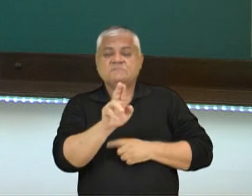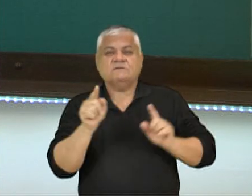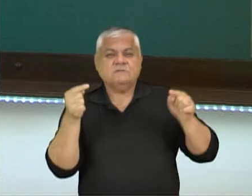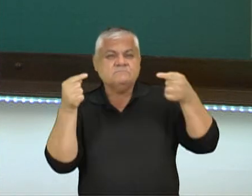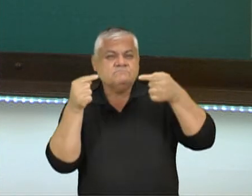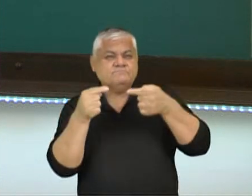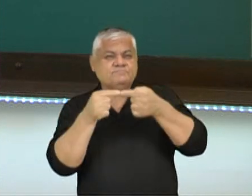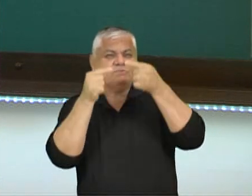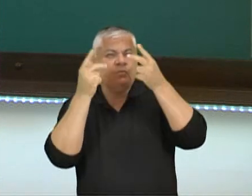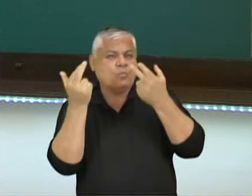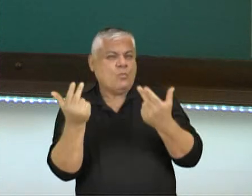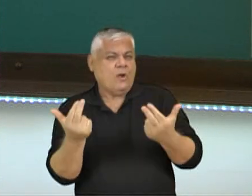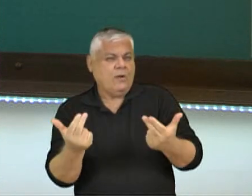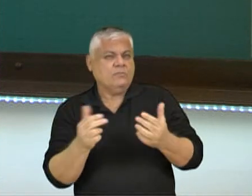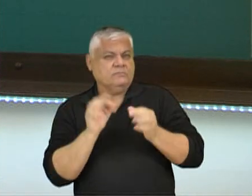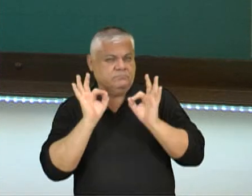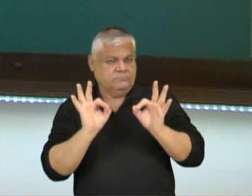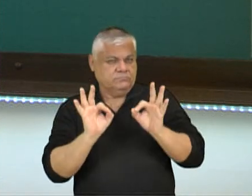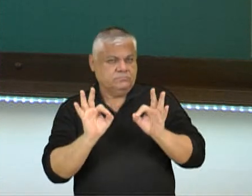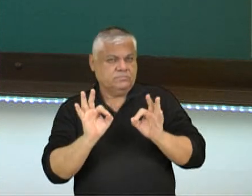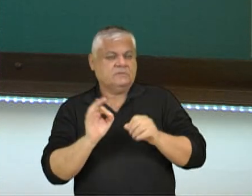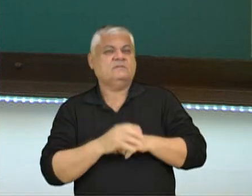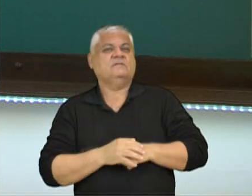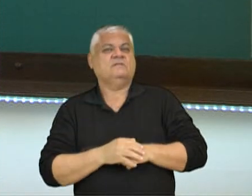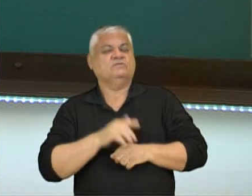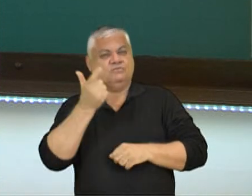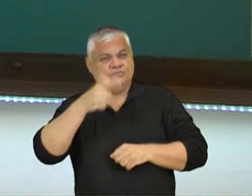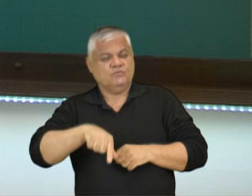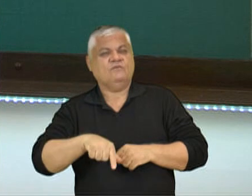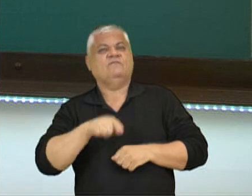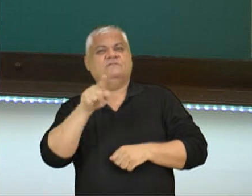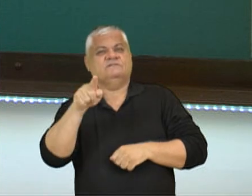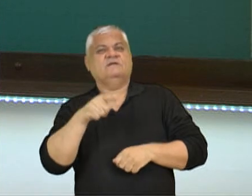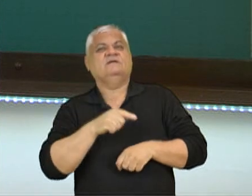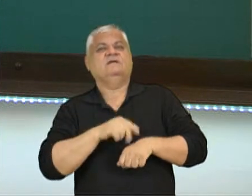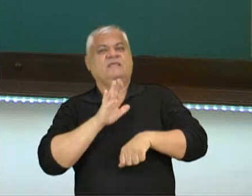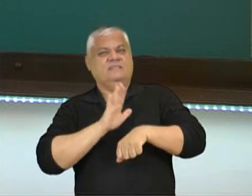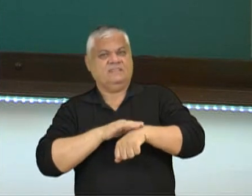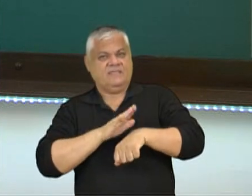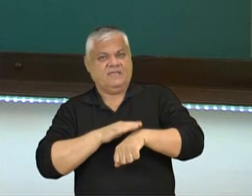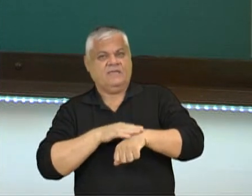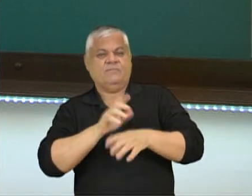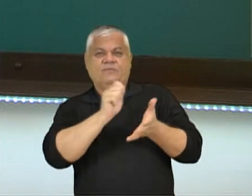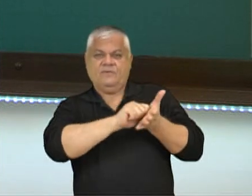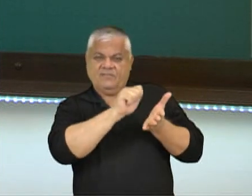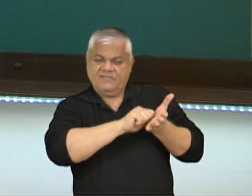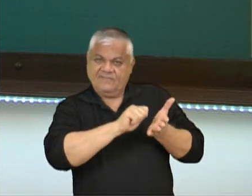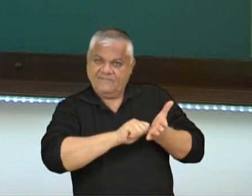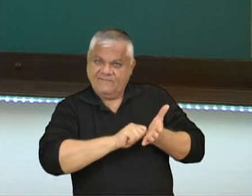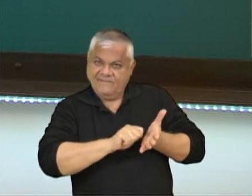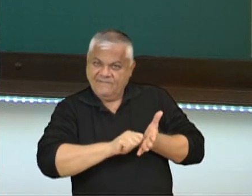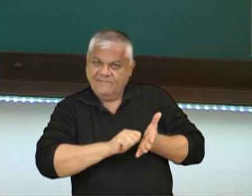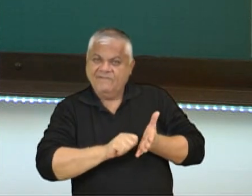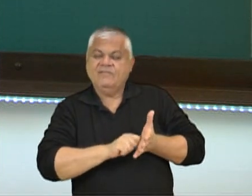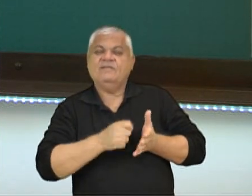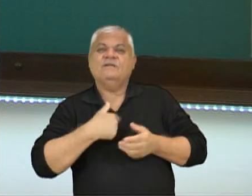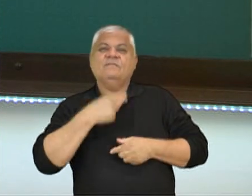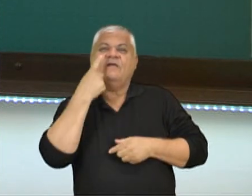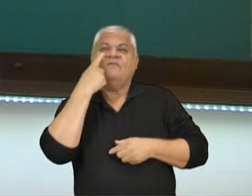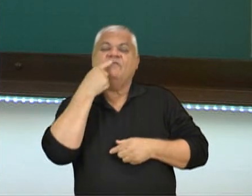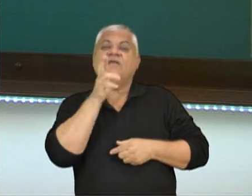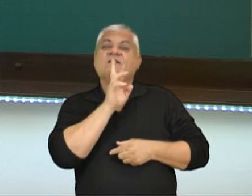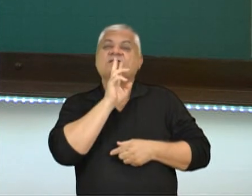vão ser iguais, tá bom? Então, novamente, por favor, coloque aí no seu caderno para que a gente venha